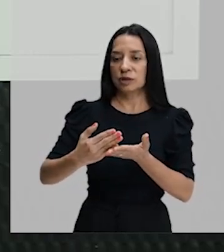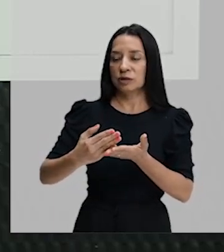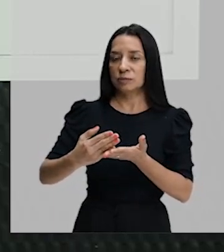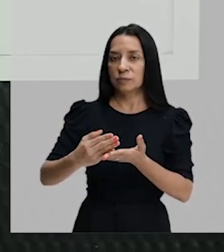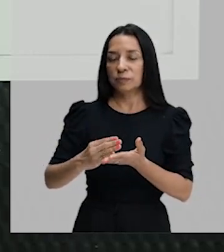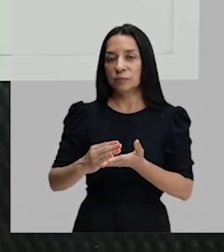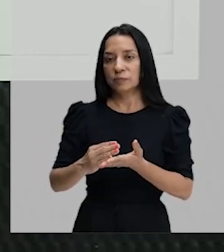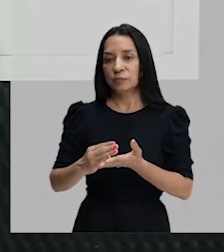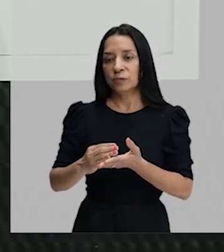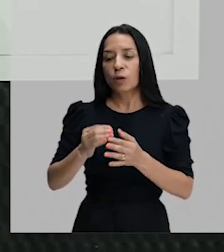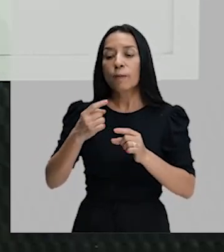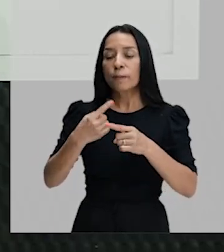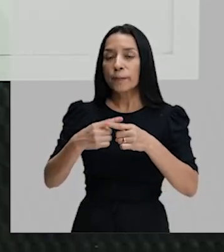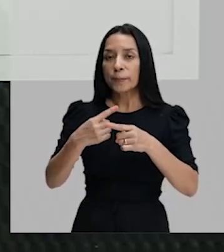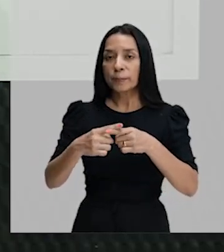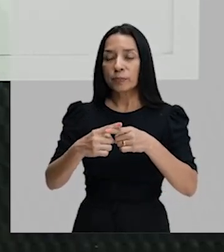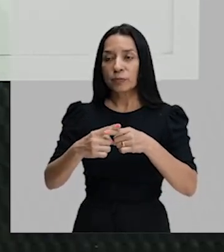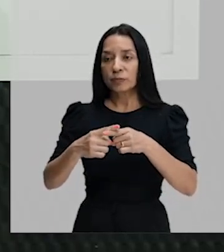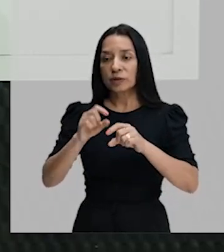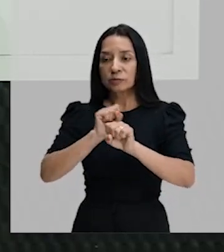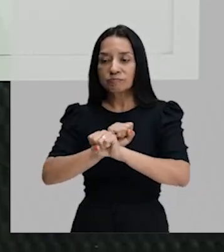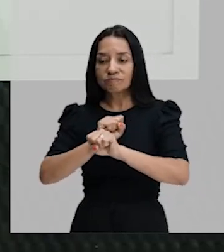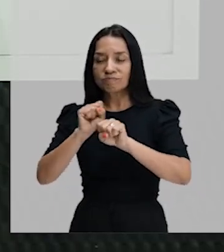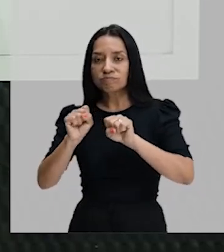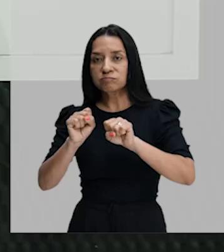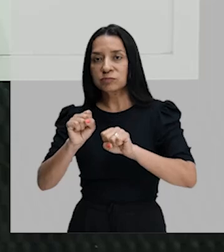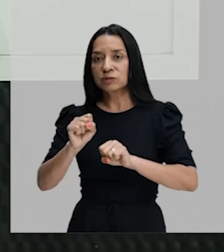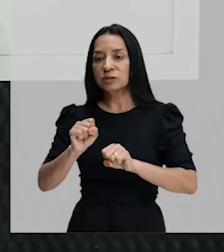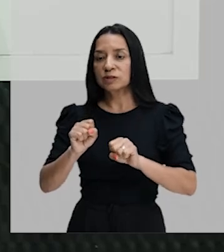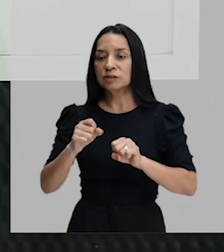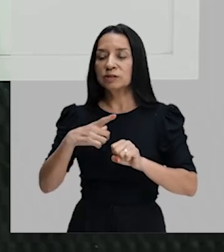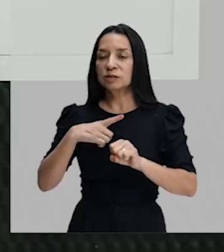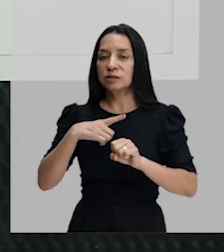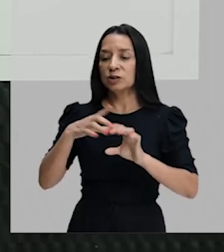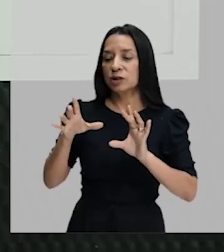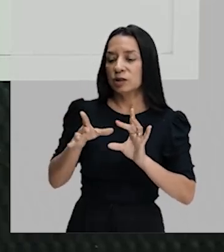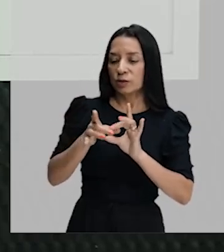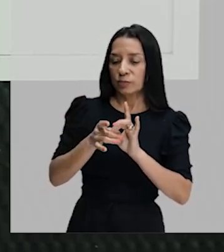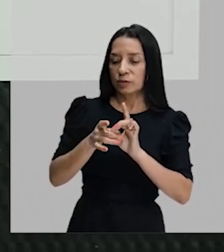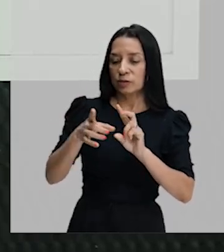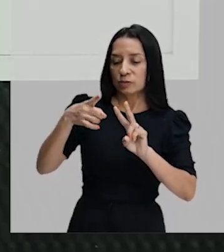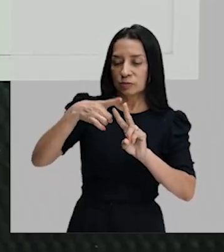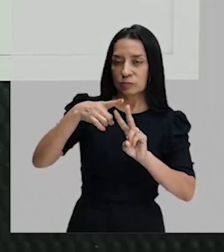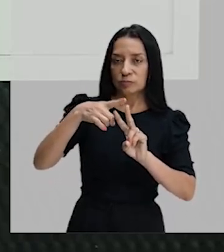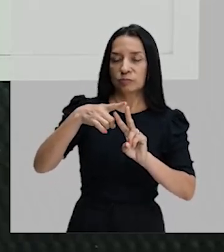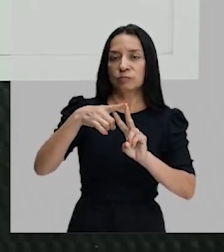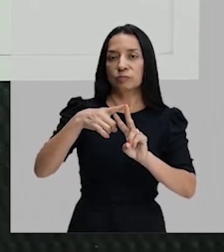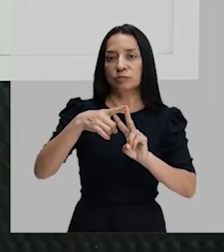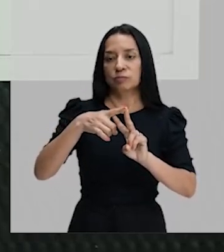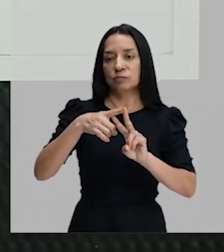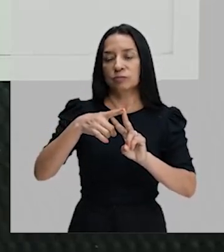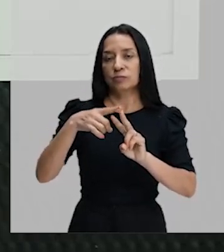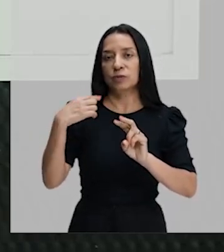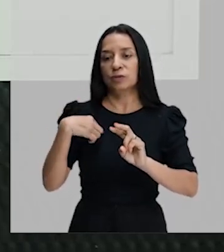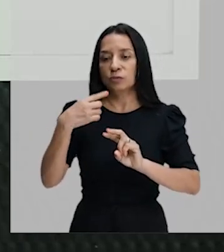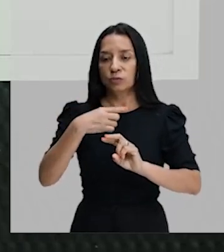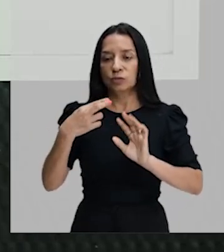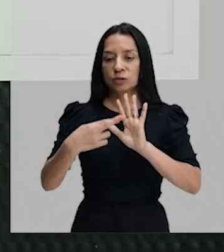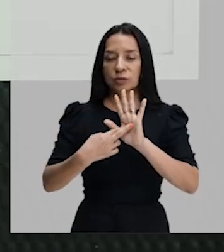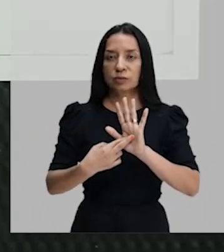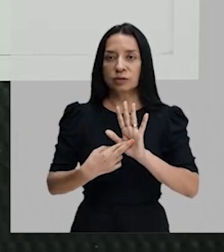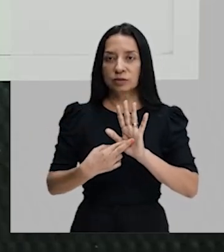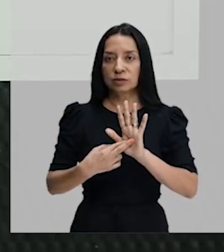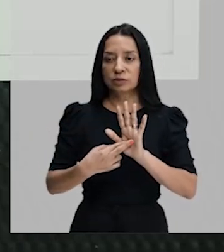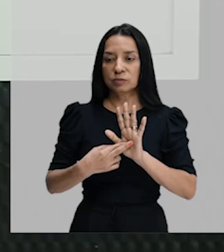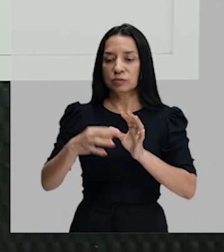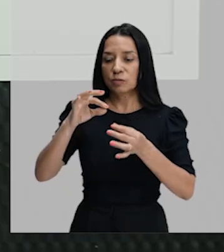introduzido justamente por causa dessas grandezas que têm dependências, que são grandezas vetoriais. E a gente representa, não é, com uma